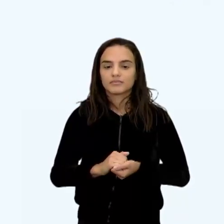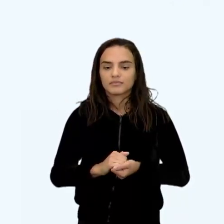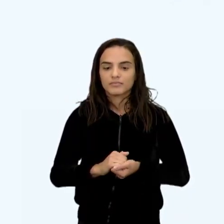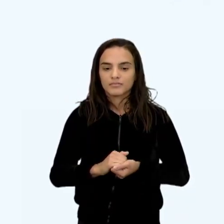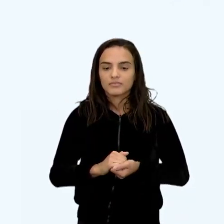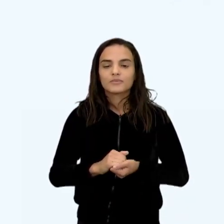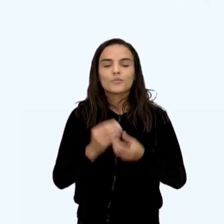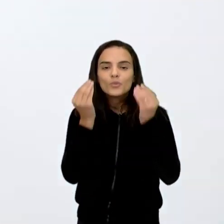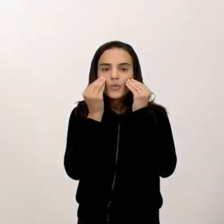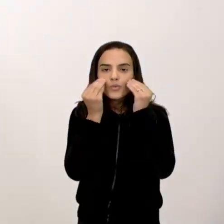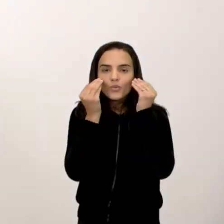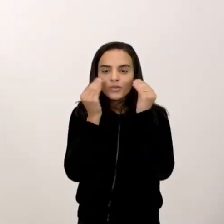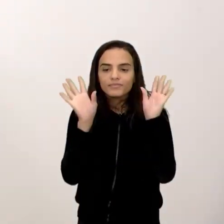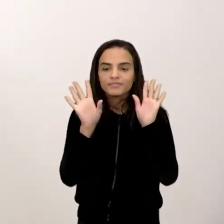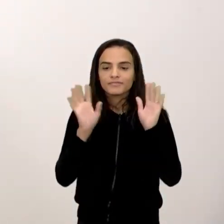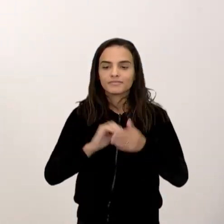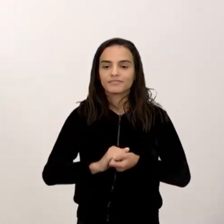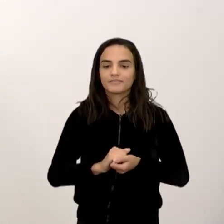Beijo, gente.